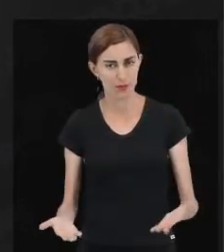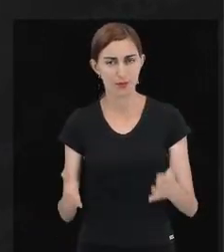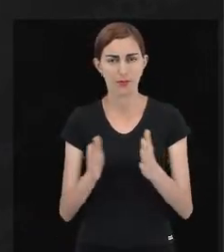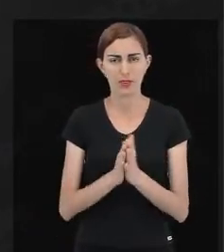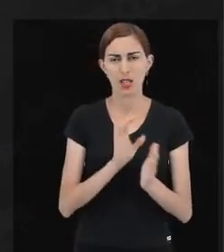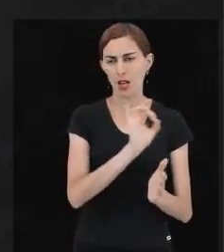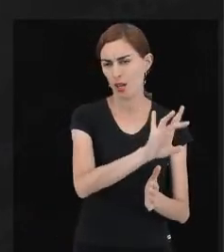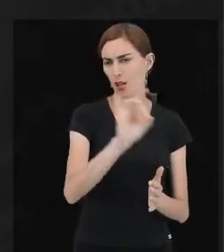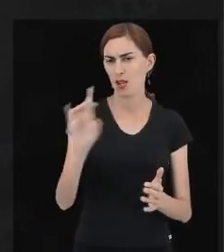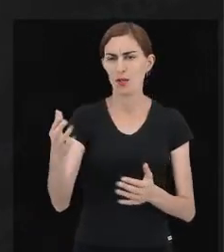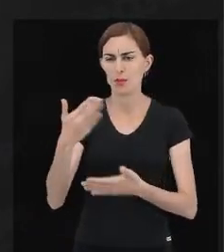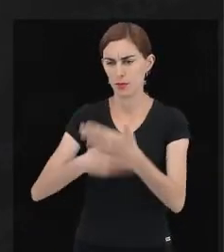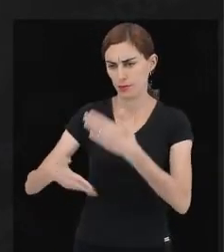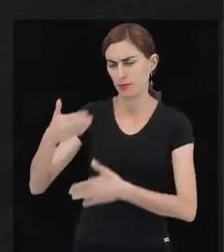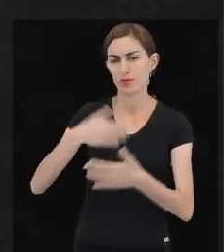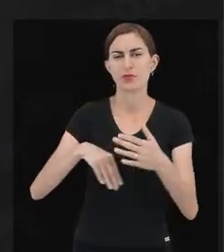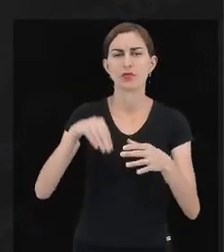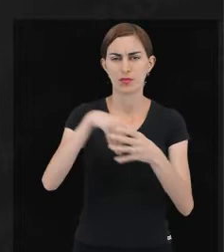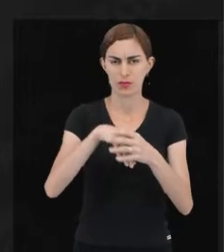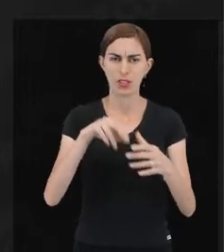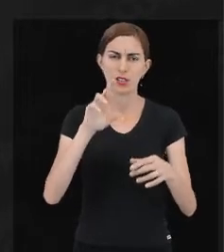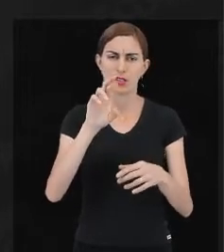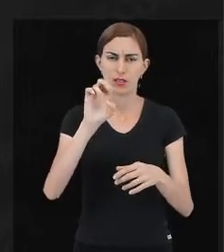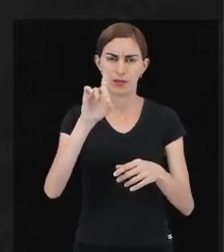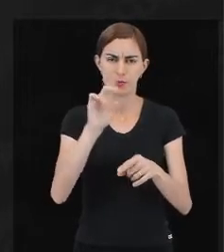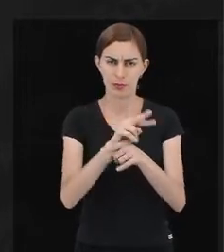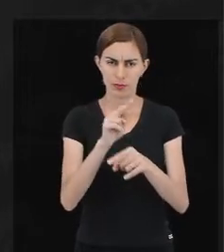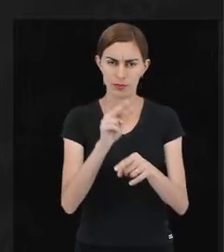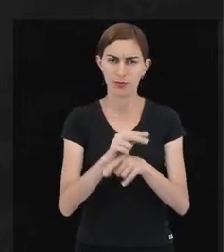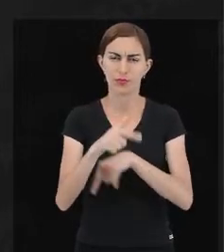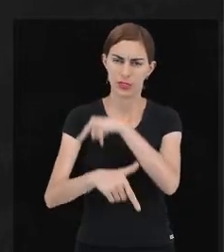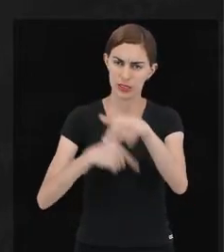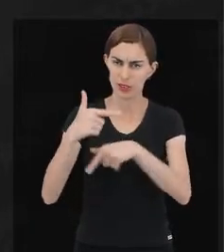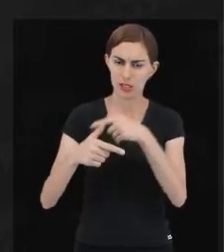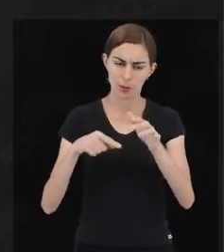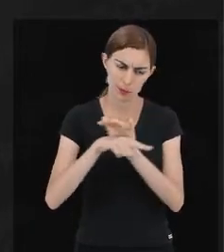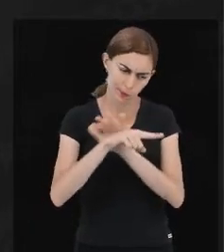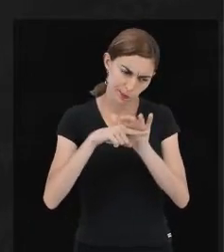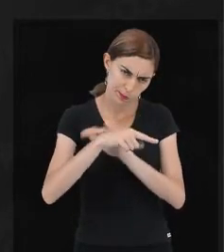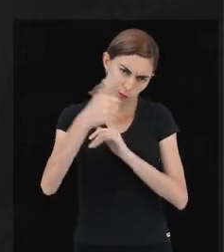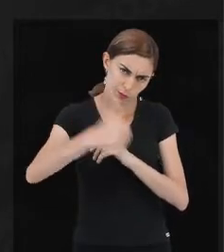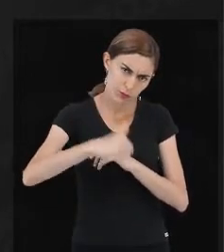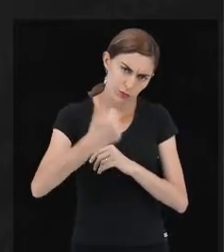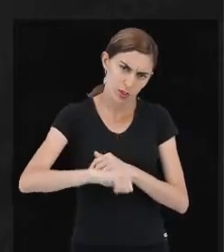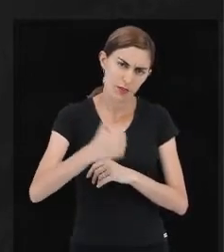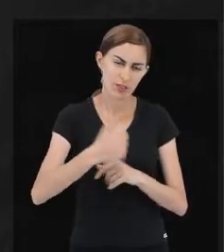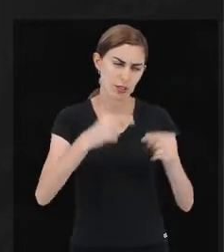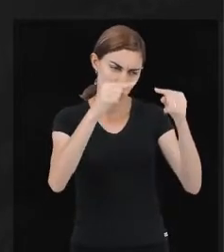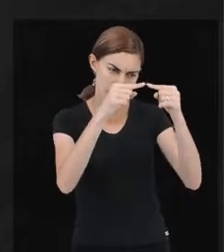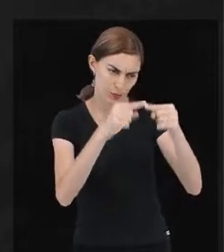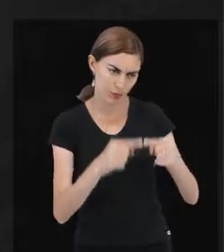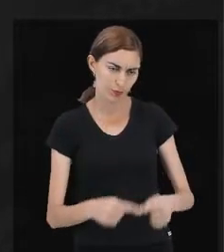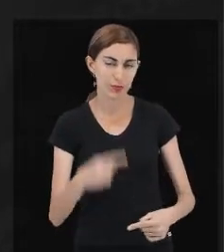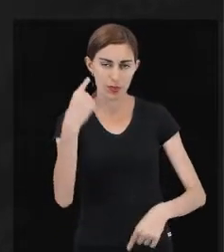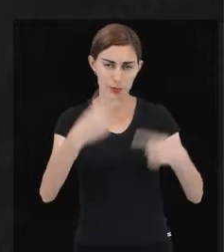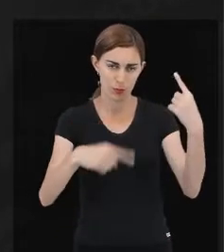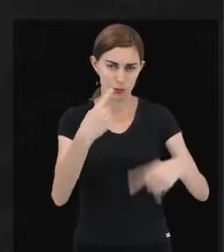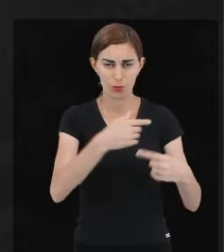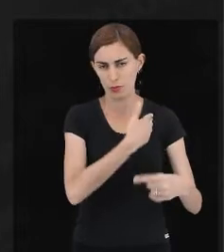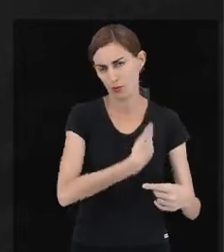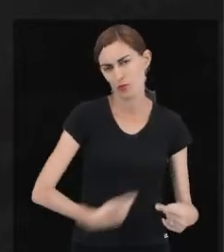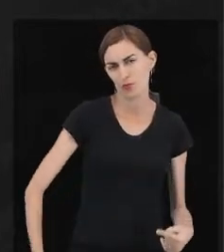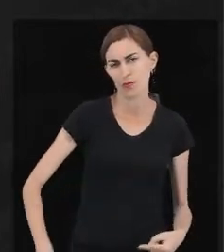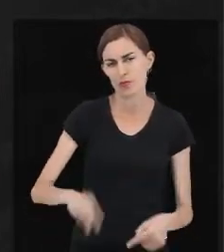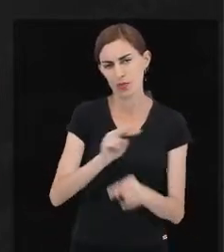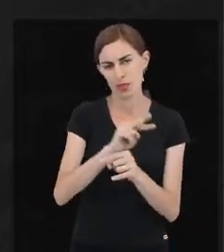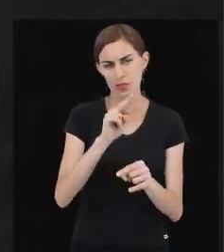Sendo assim, cabe a todos os envolvidos na rede de proteção um trabalho constante de monitoramento, avaliação e aplicação das políticas